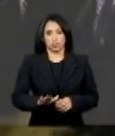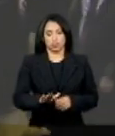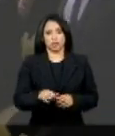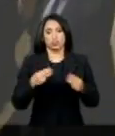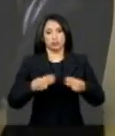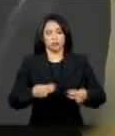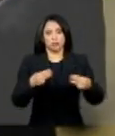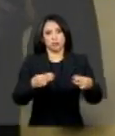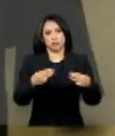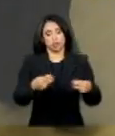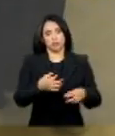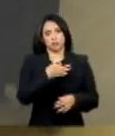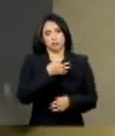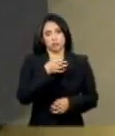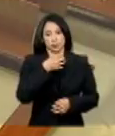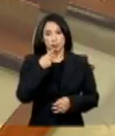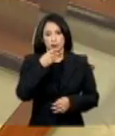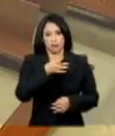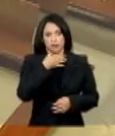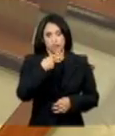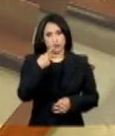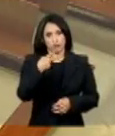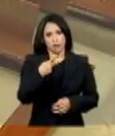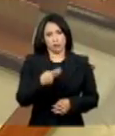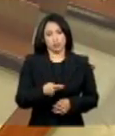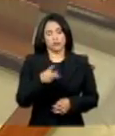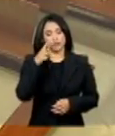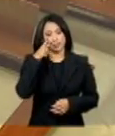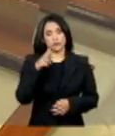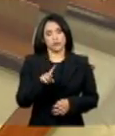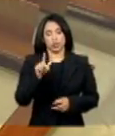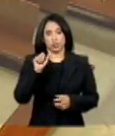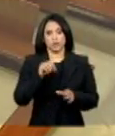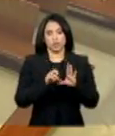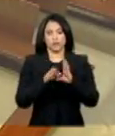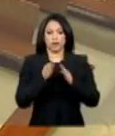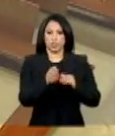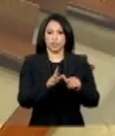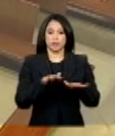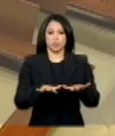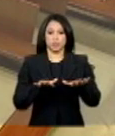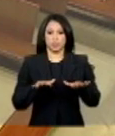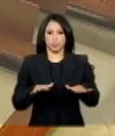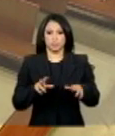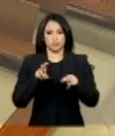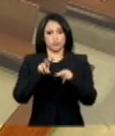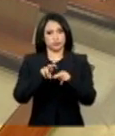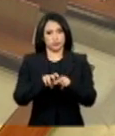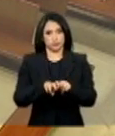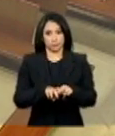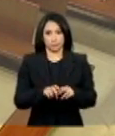orais vamos acompanhar tudo como sempre ao vivo direto do plenário da onu sentar